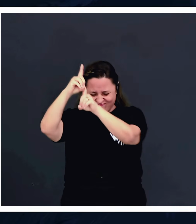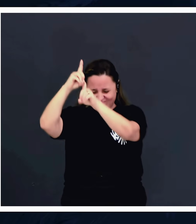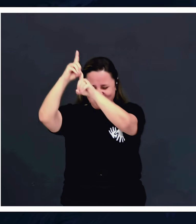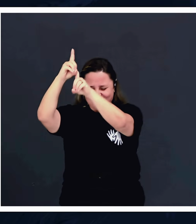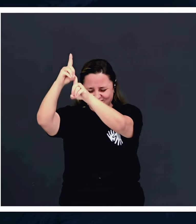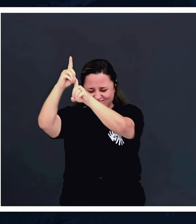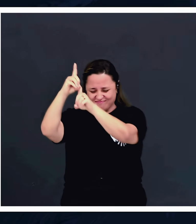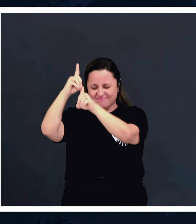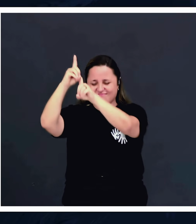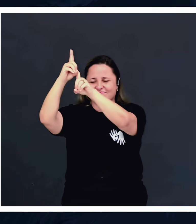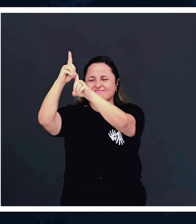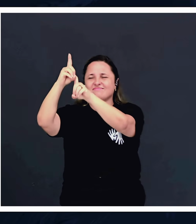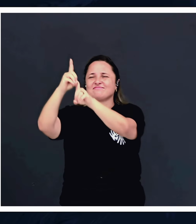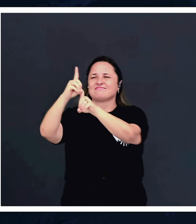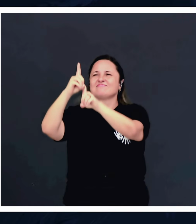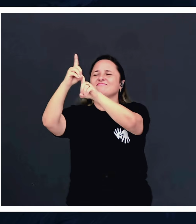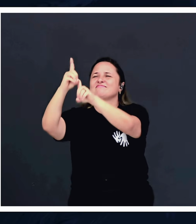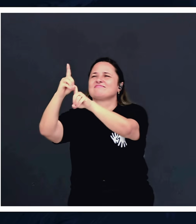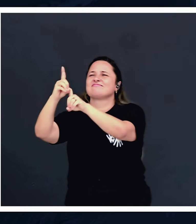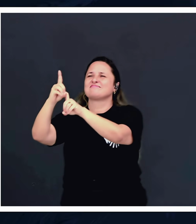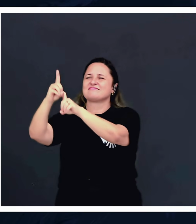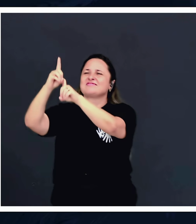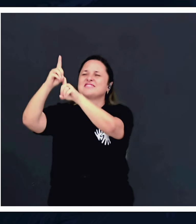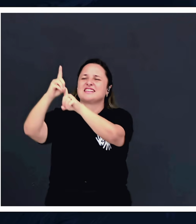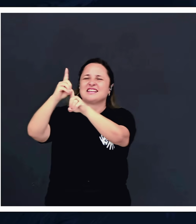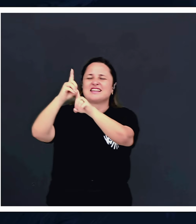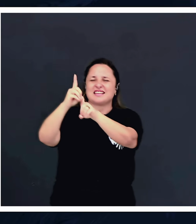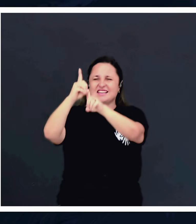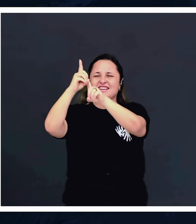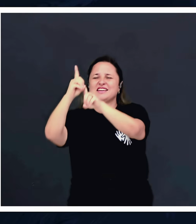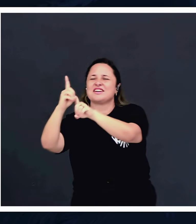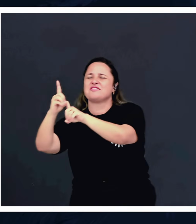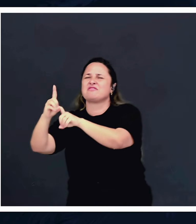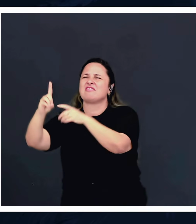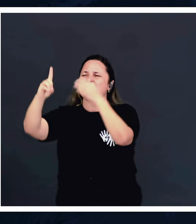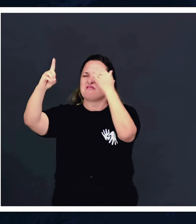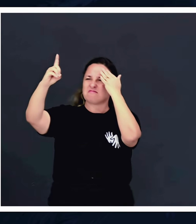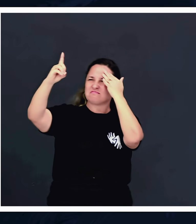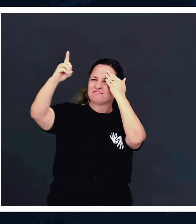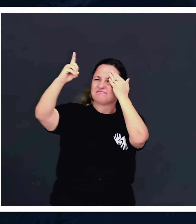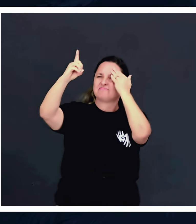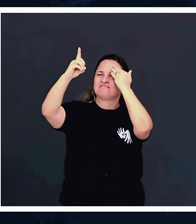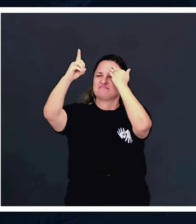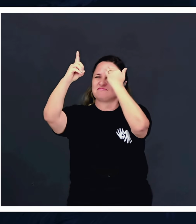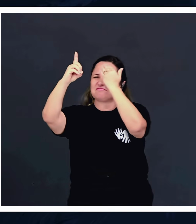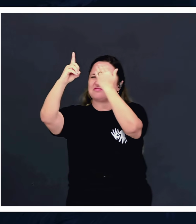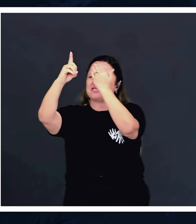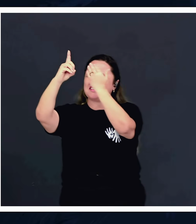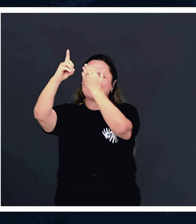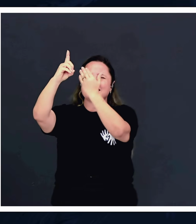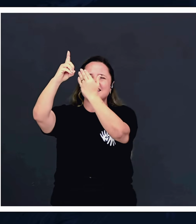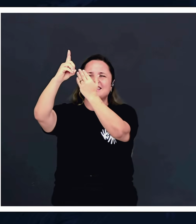meu fundar. Você pode declarar isso? Vamos forte. Eu vou